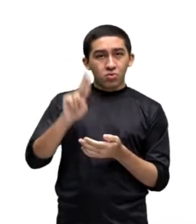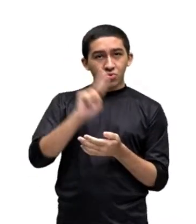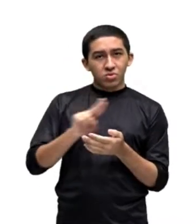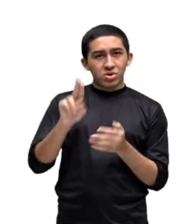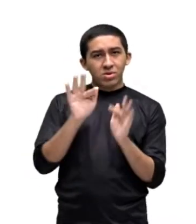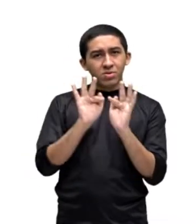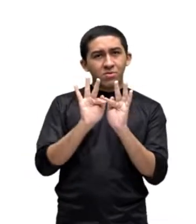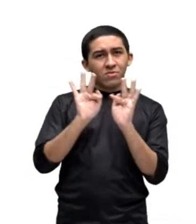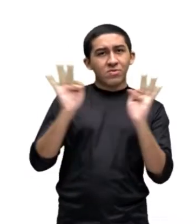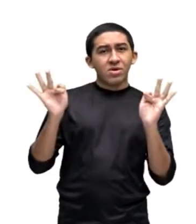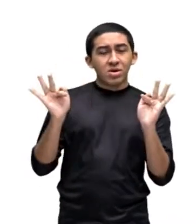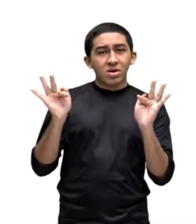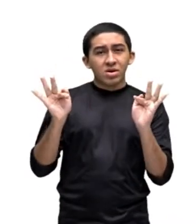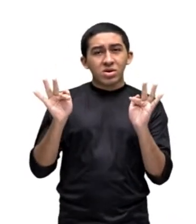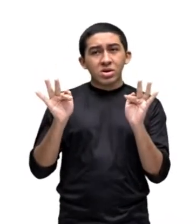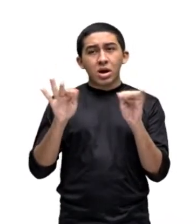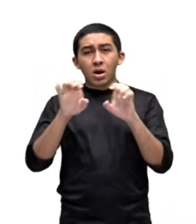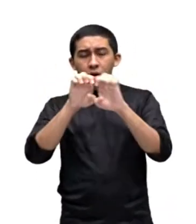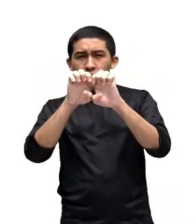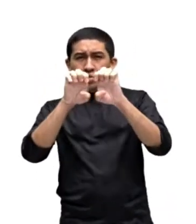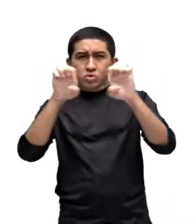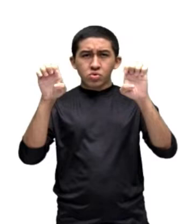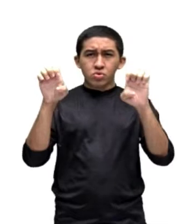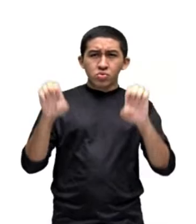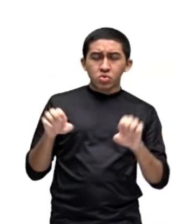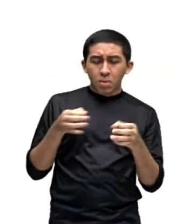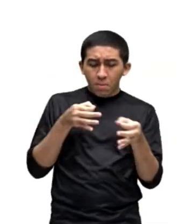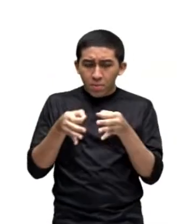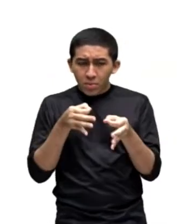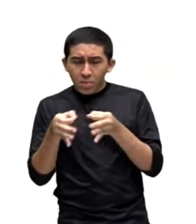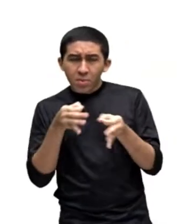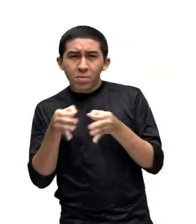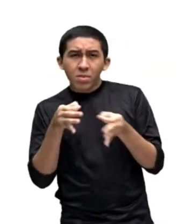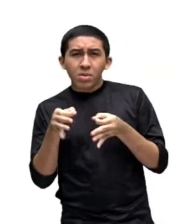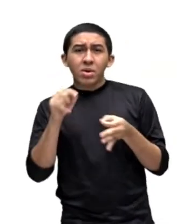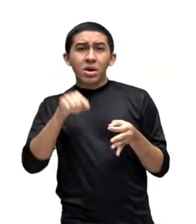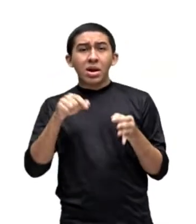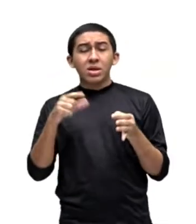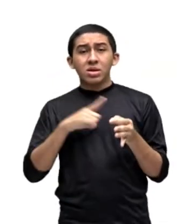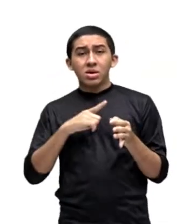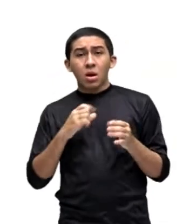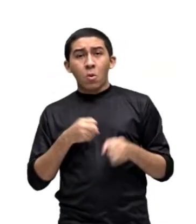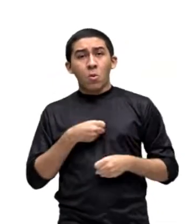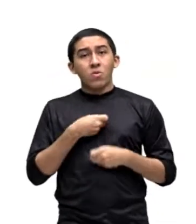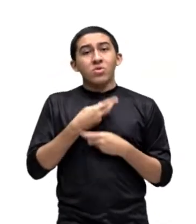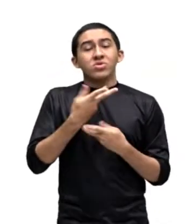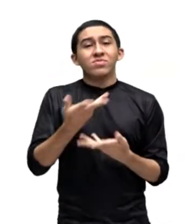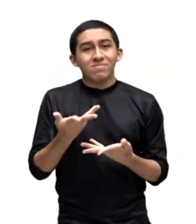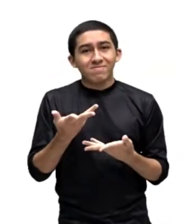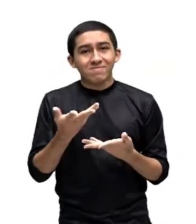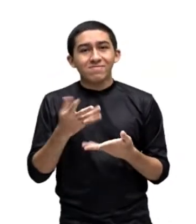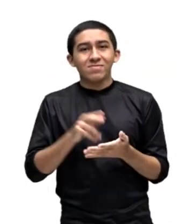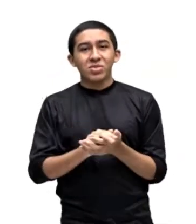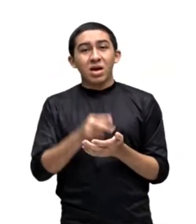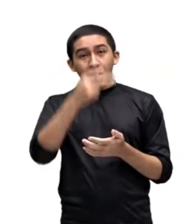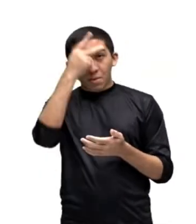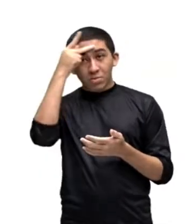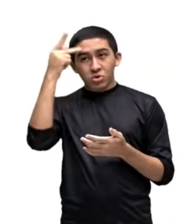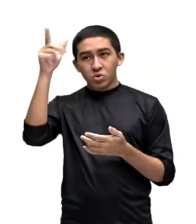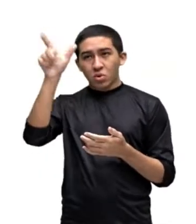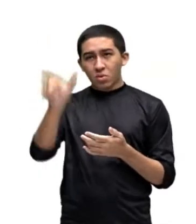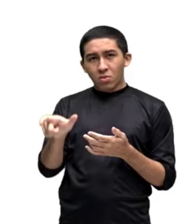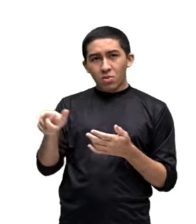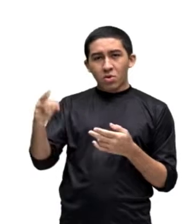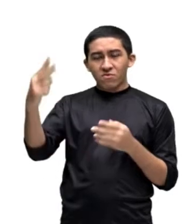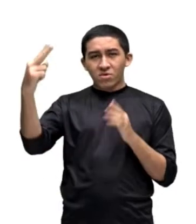frases, nós as construímos de maneira especial para que elas tenham uma expressividade maior, para que a pessoa que está lendo o meu